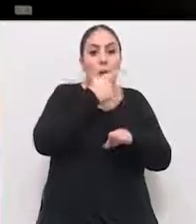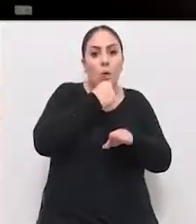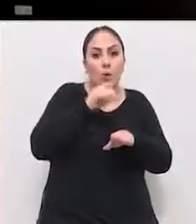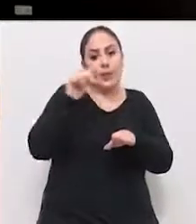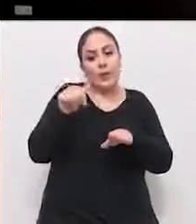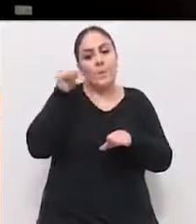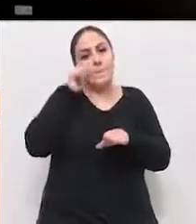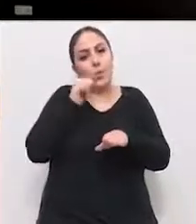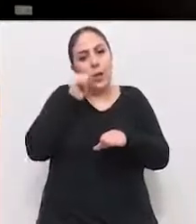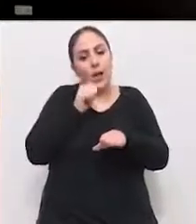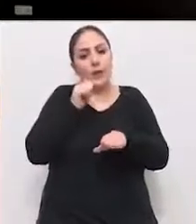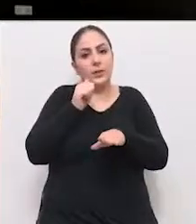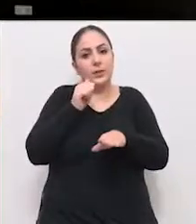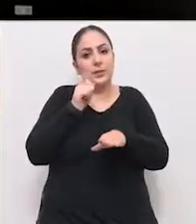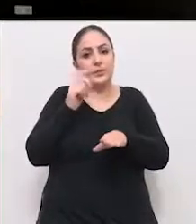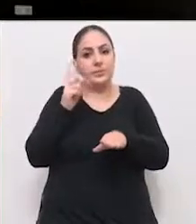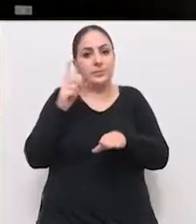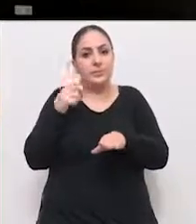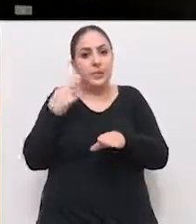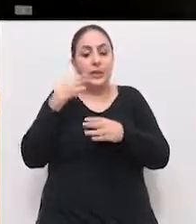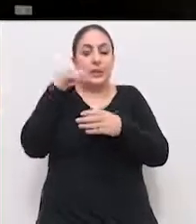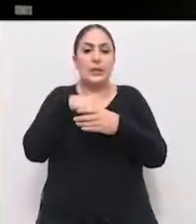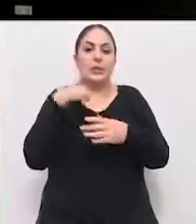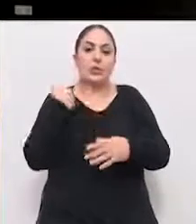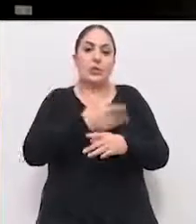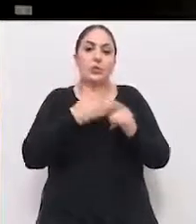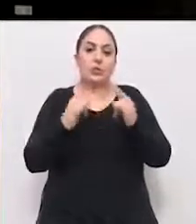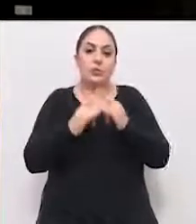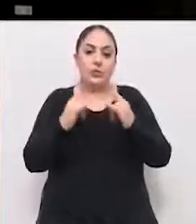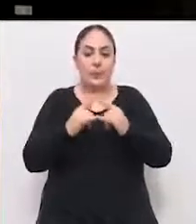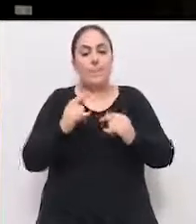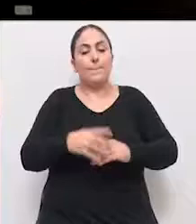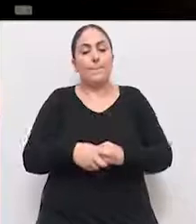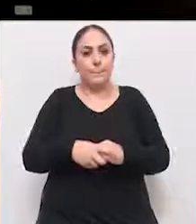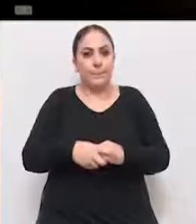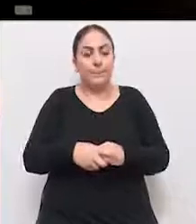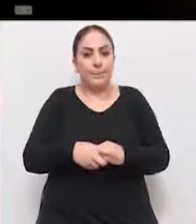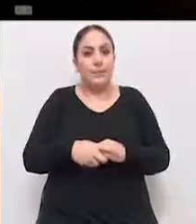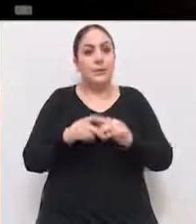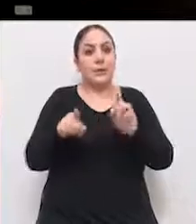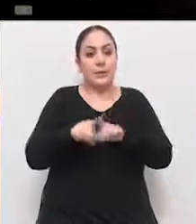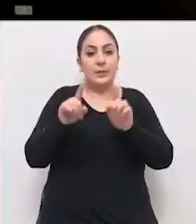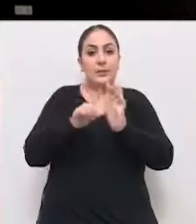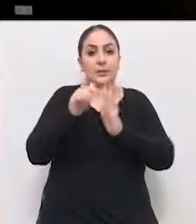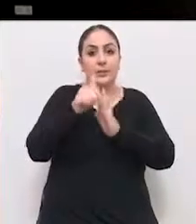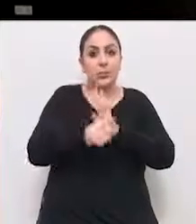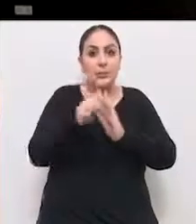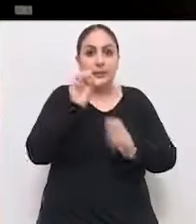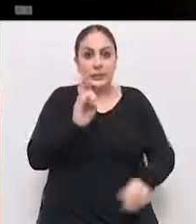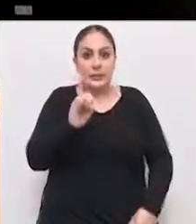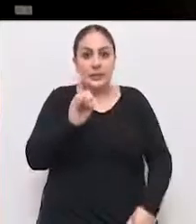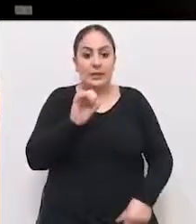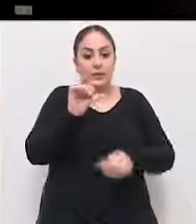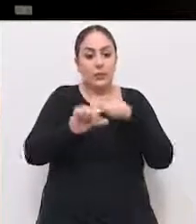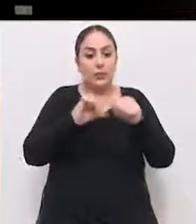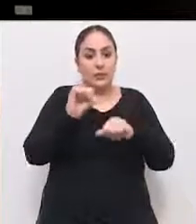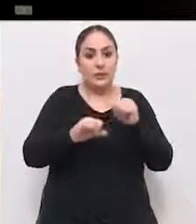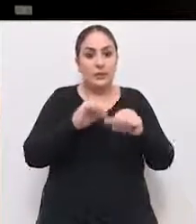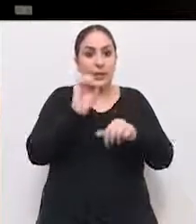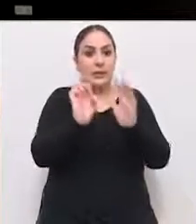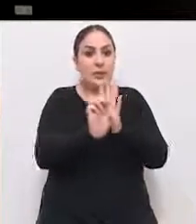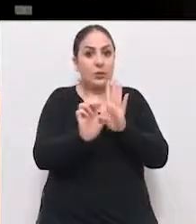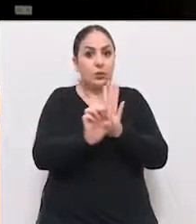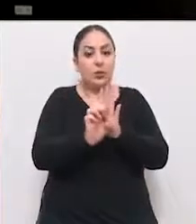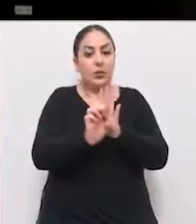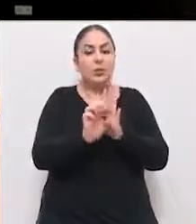entre homens e mulheres, advogados e advogadas dentro da nossa instituição. E posteriormente, se essa